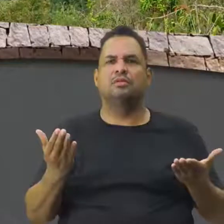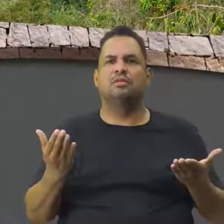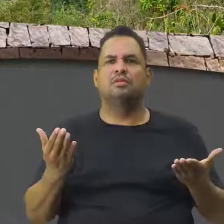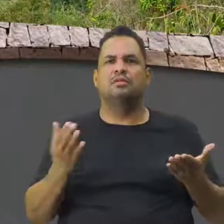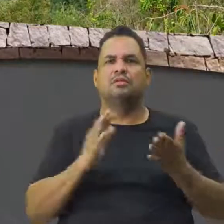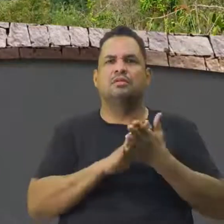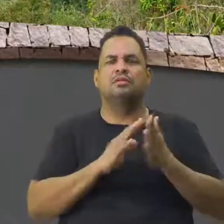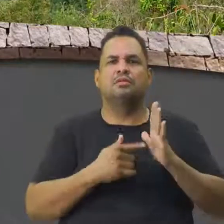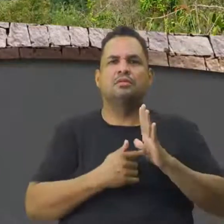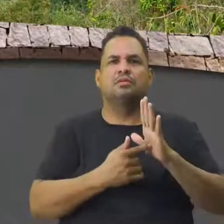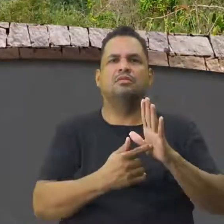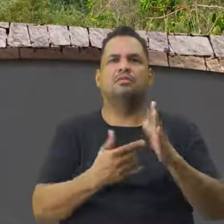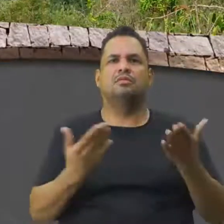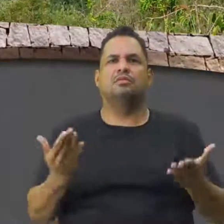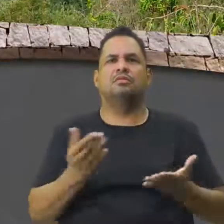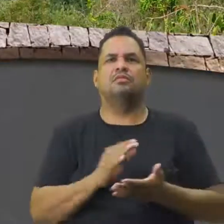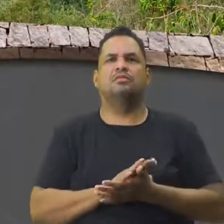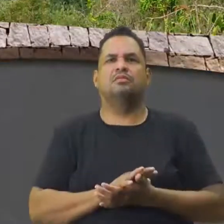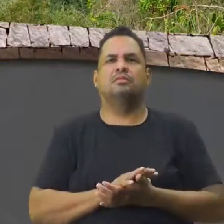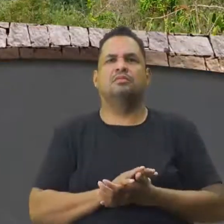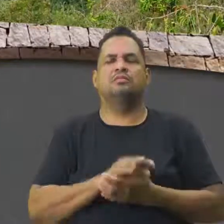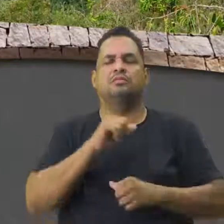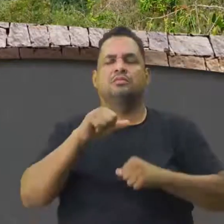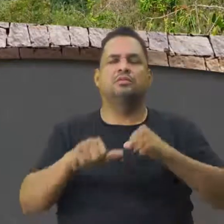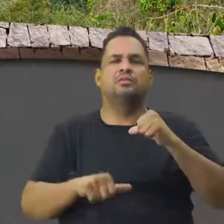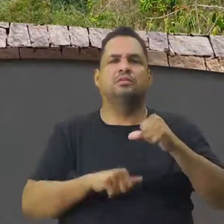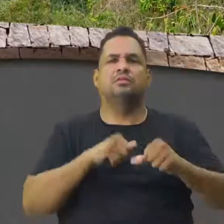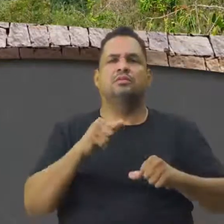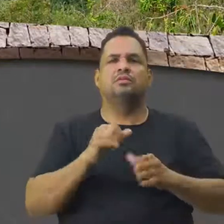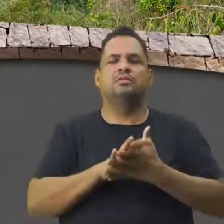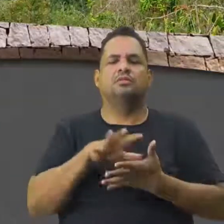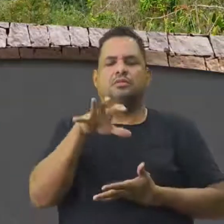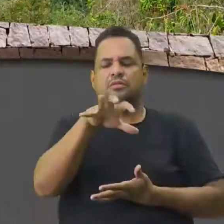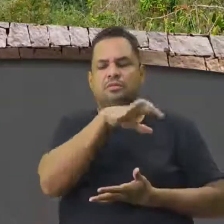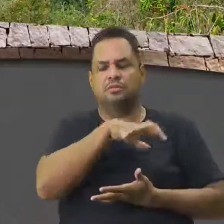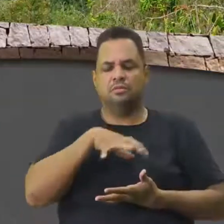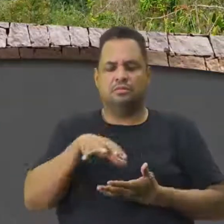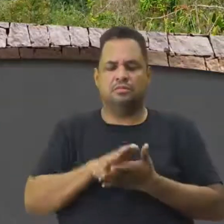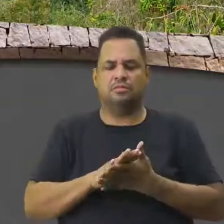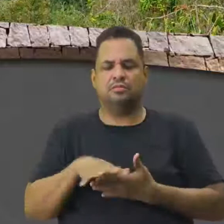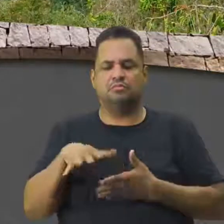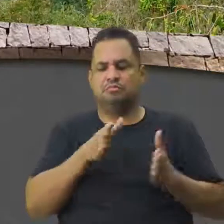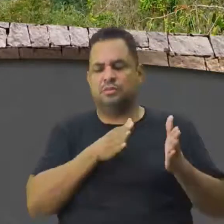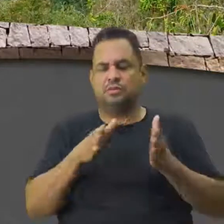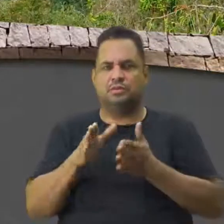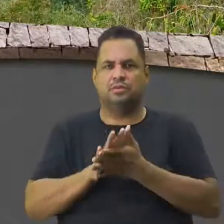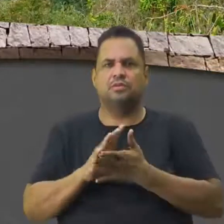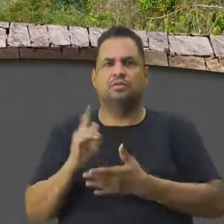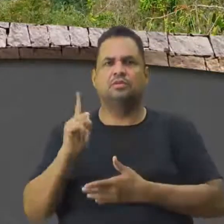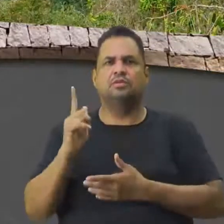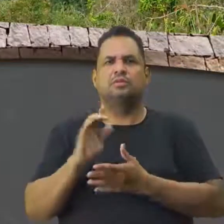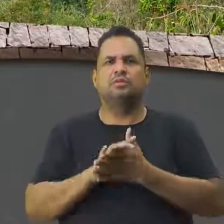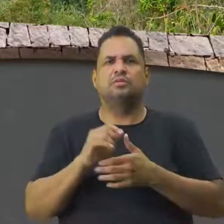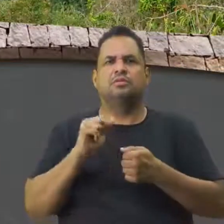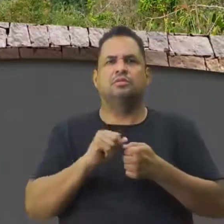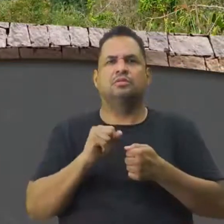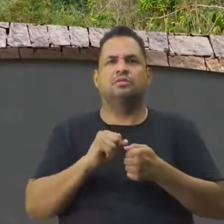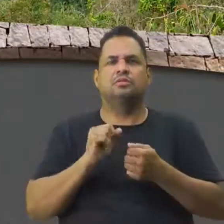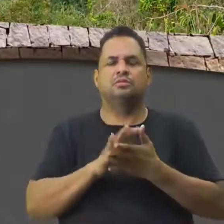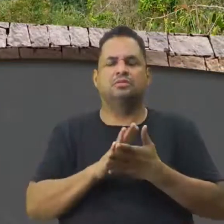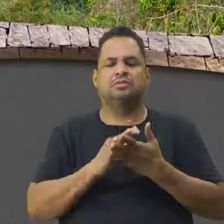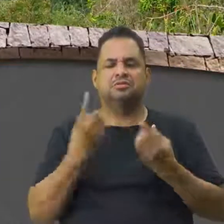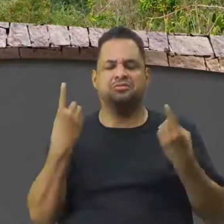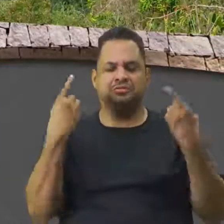Mostrar para vocês que essa transformação do espaço no tempo geográfico foi feita com grandes